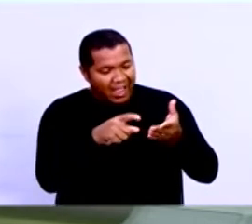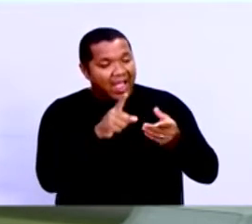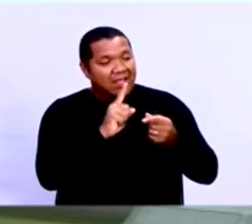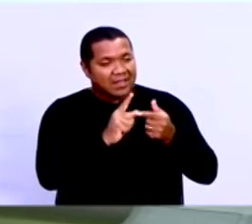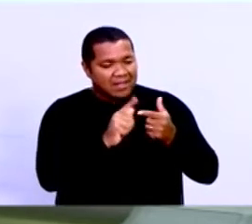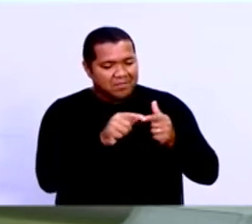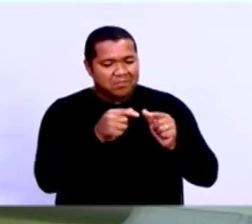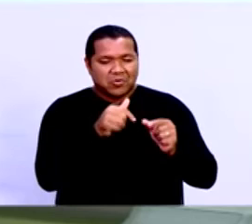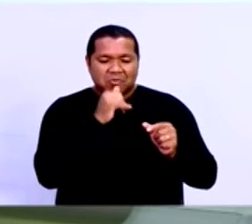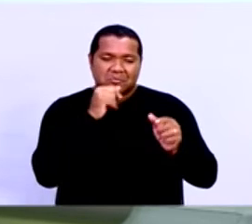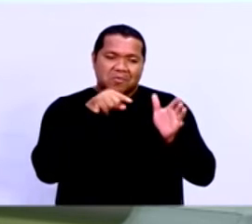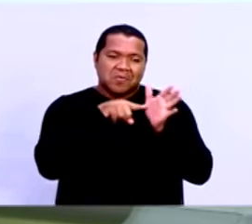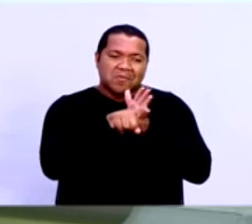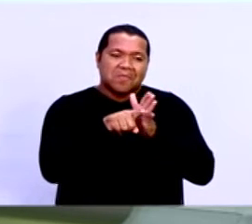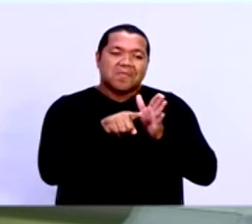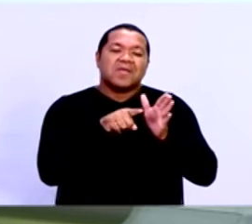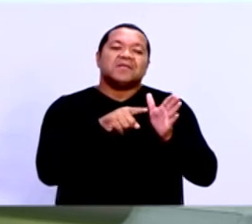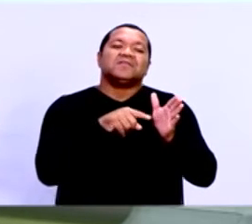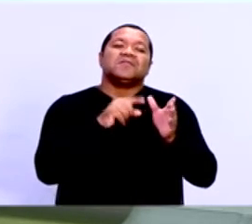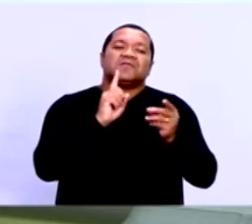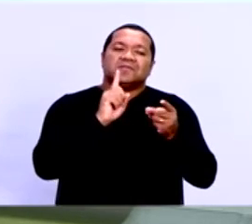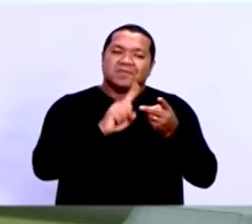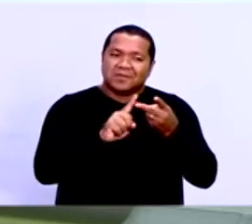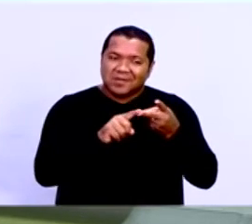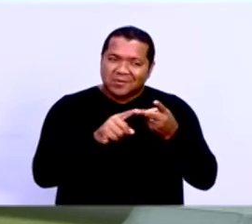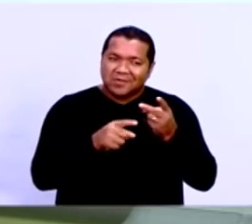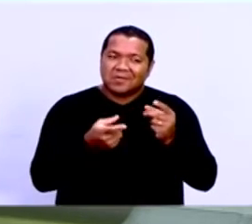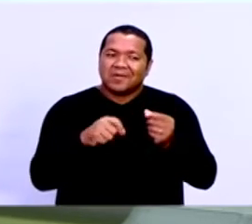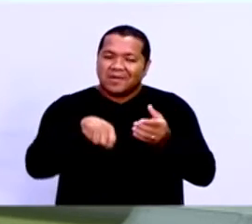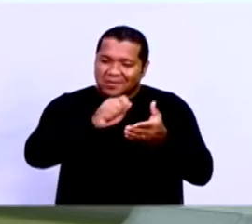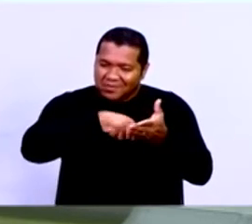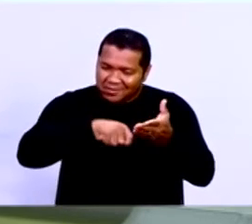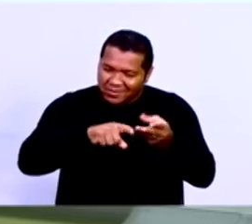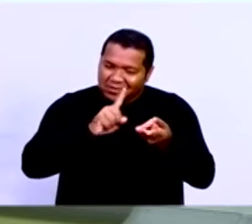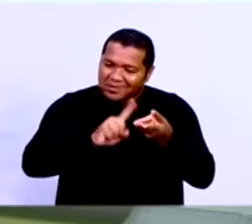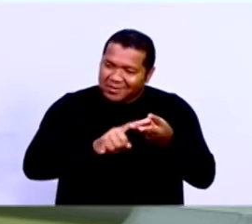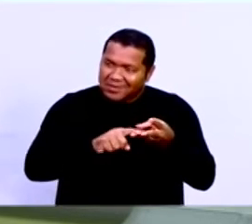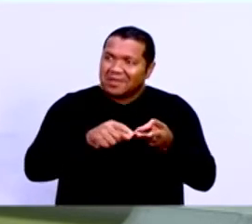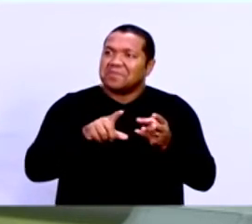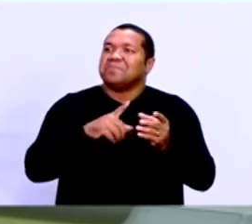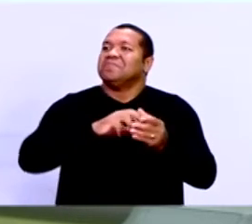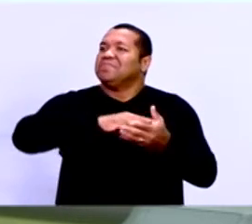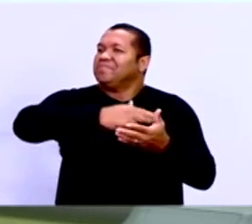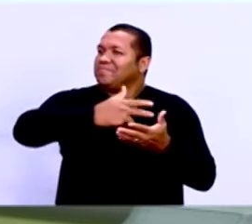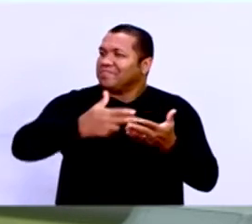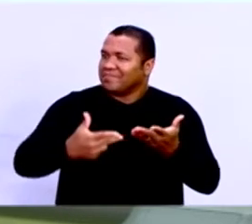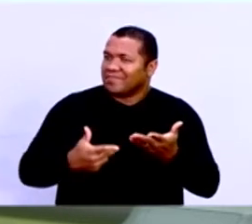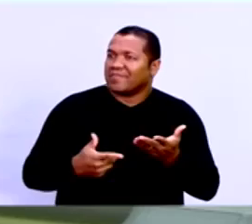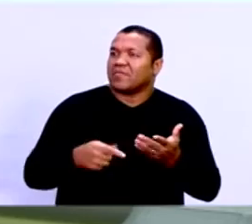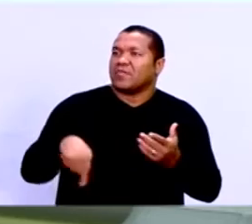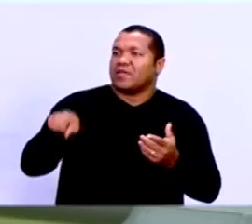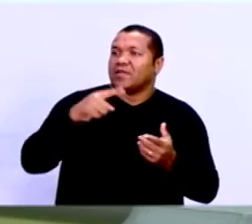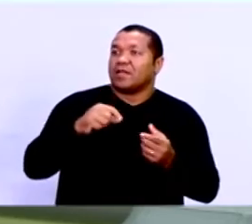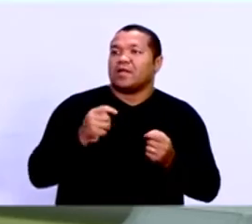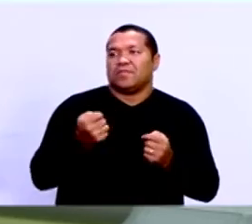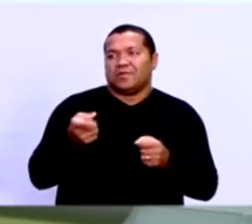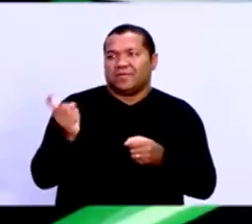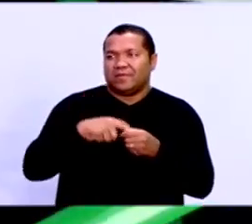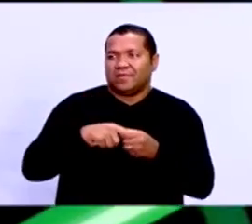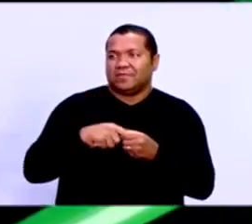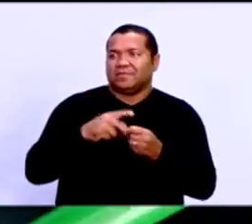projeto é importante não é ir daqui a pouco a gente volta pra saber as respostas de vocês até